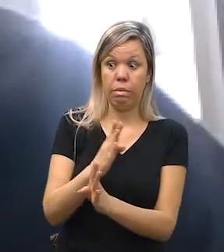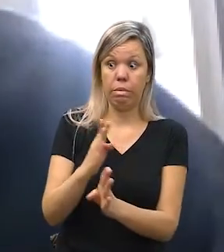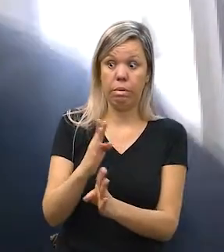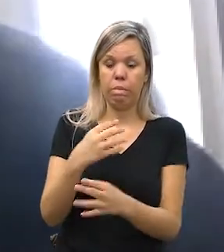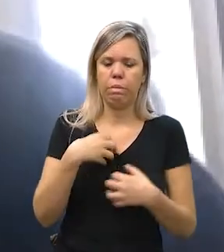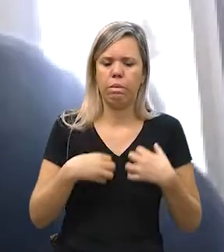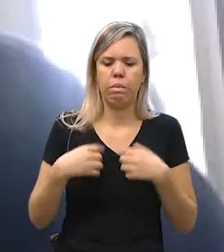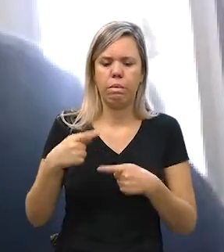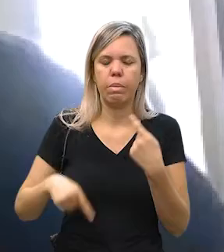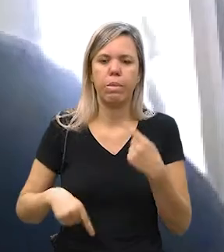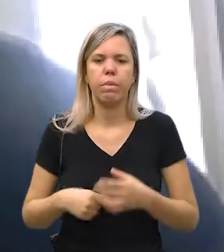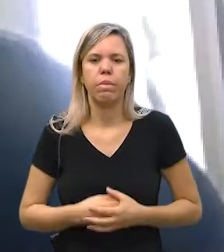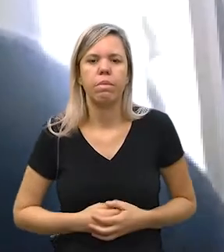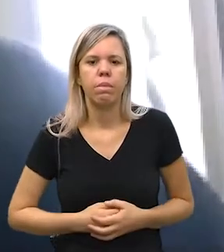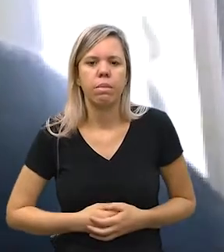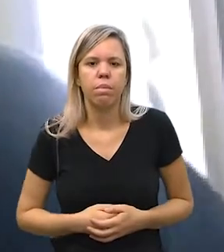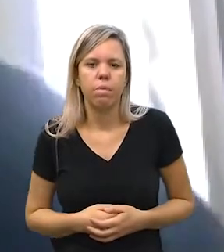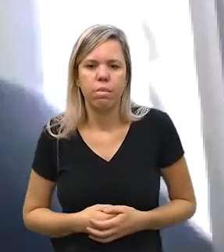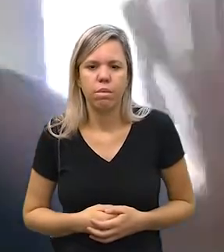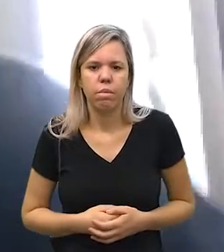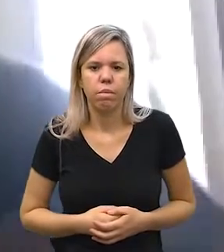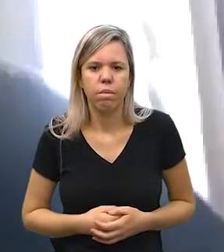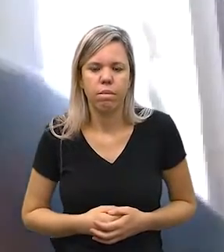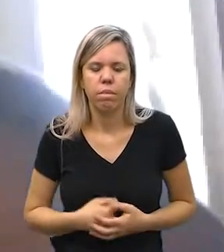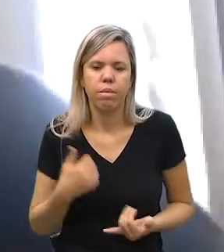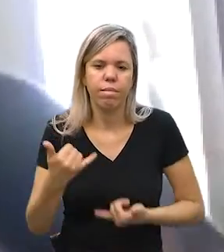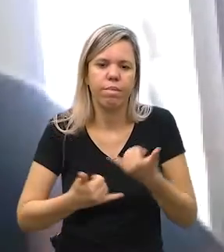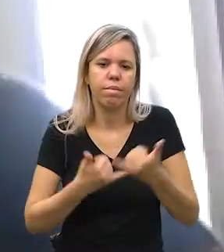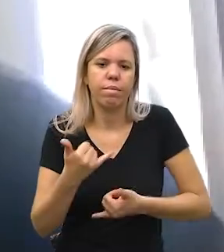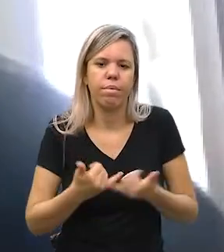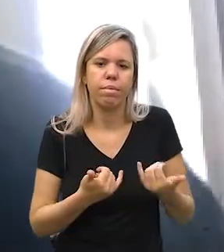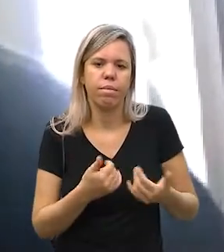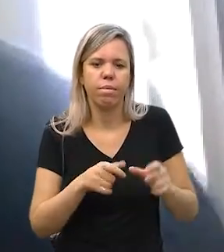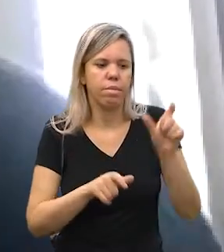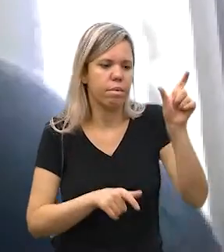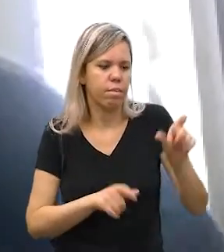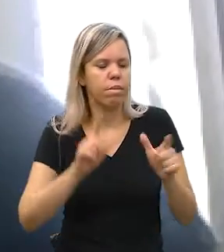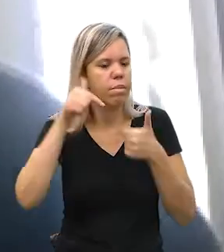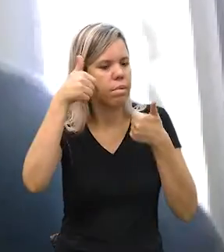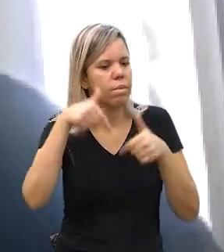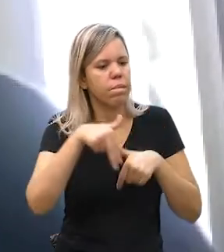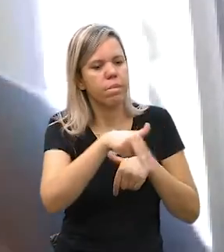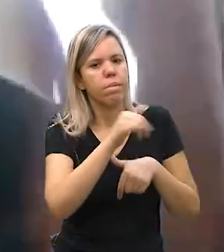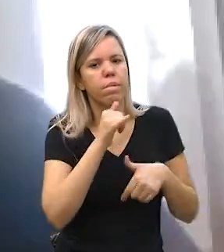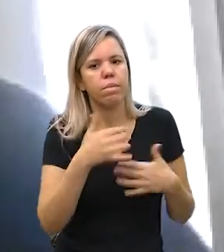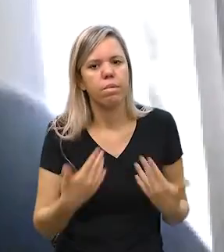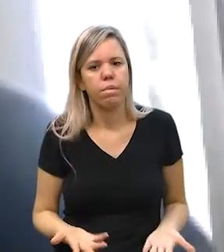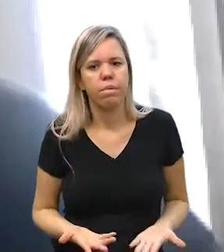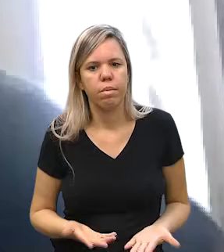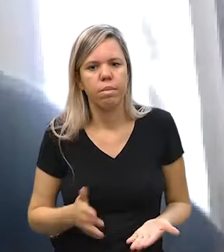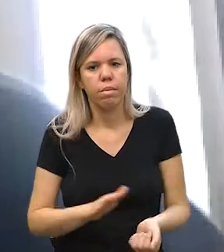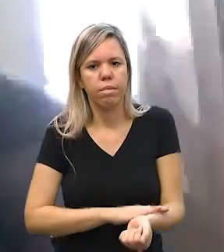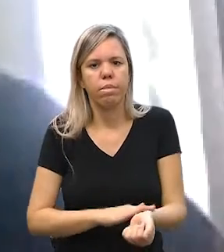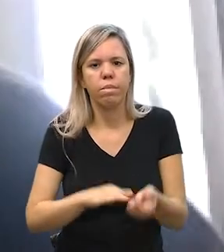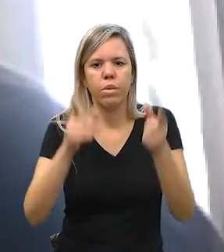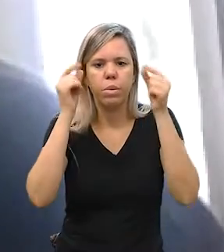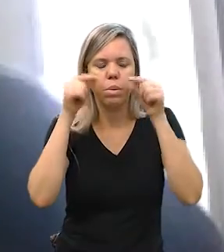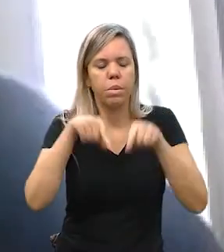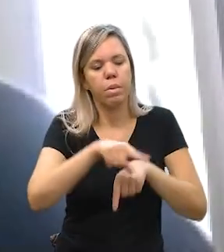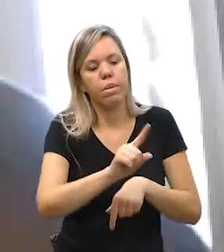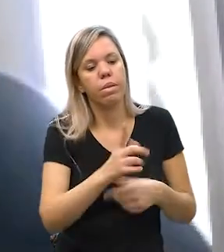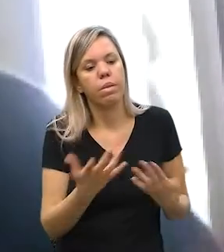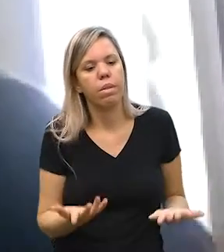certa inconveniência. Então a gente brincou com isso, com a personagem foi dar uma caminhada, estava estressada dele, foi